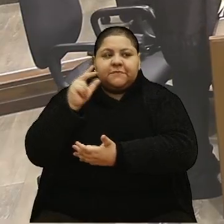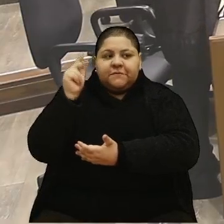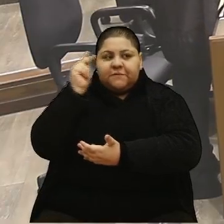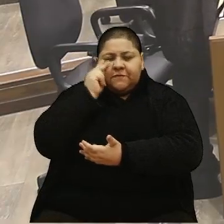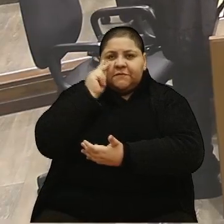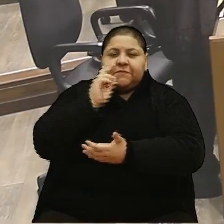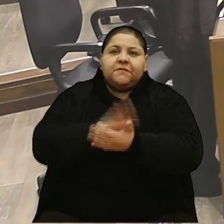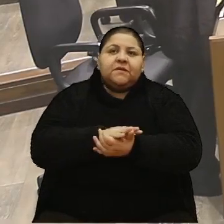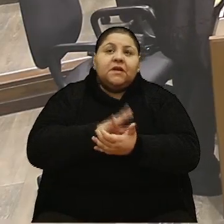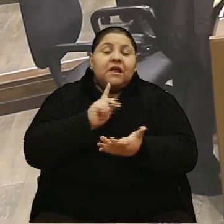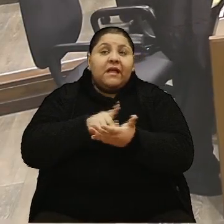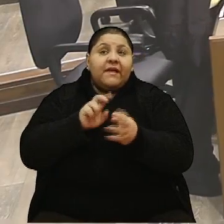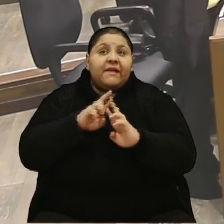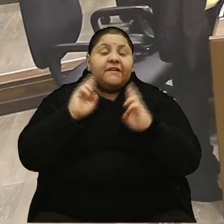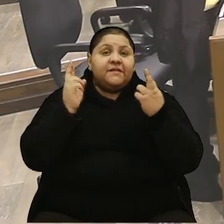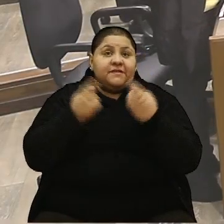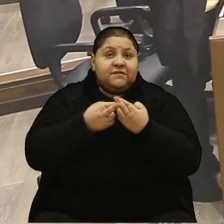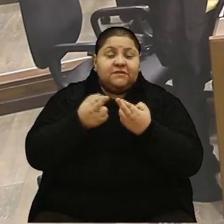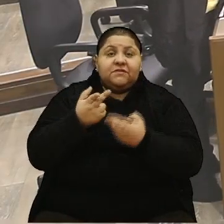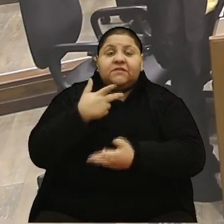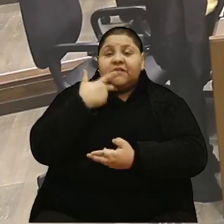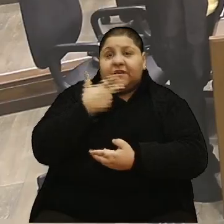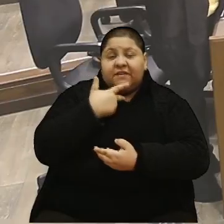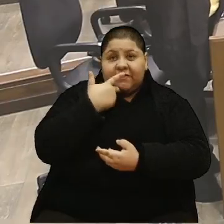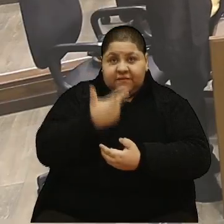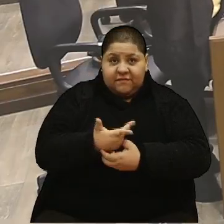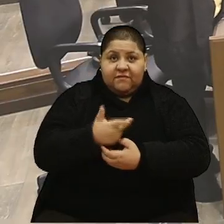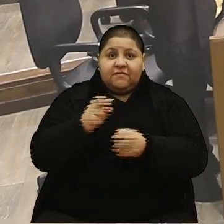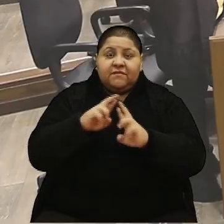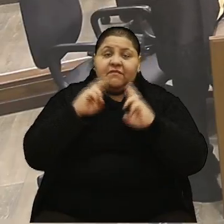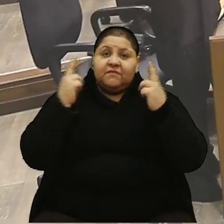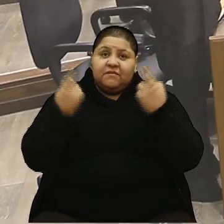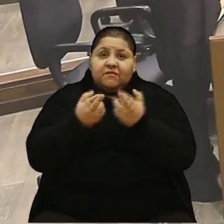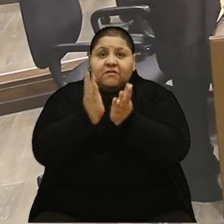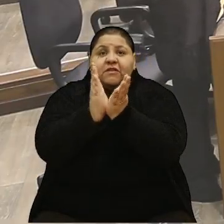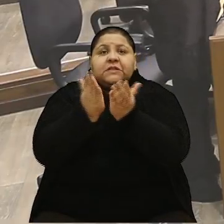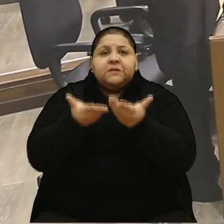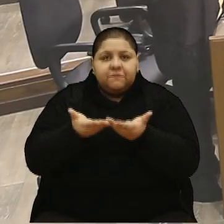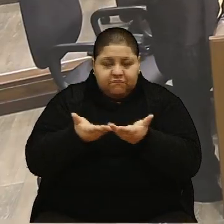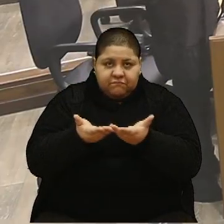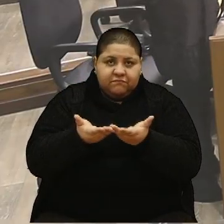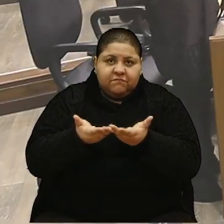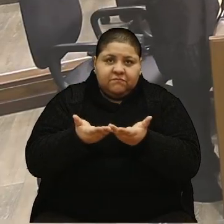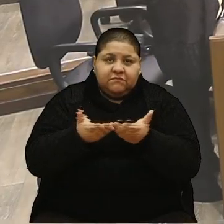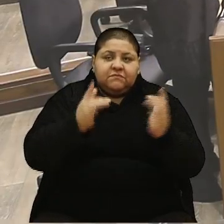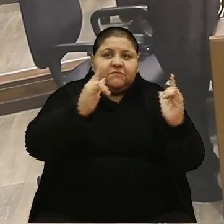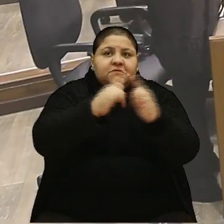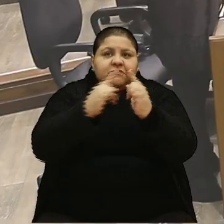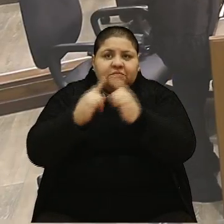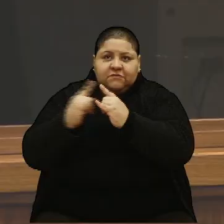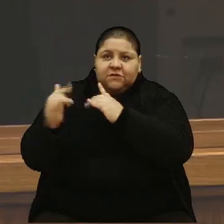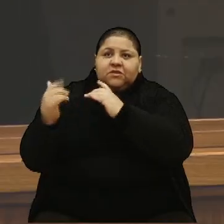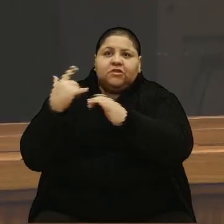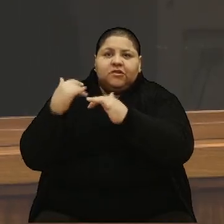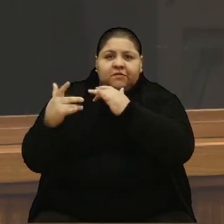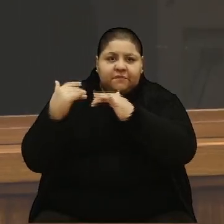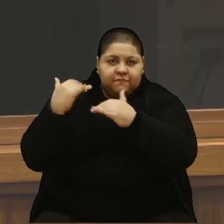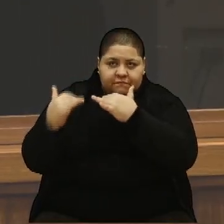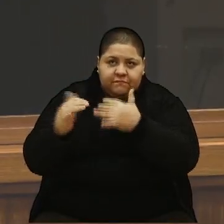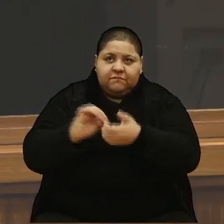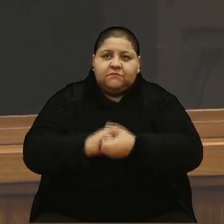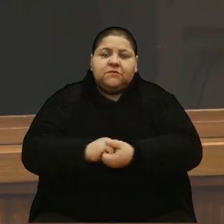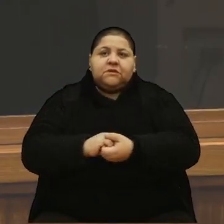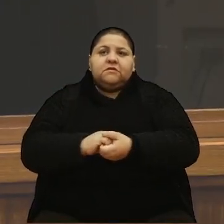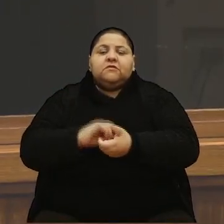Na verdade, essa reunião que o vereador está falando foi a reunião do Fórum de entidades, movimentos,